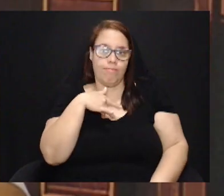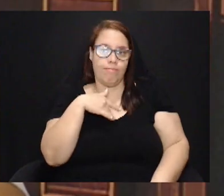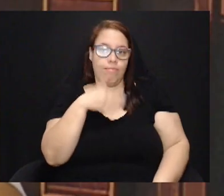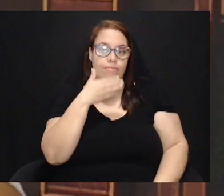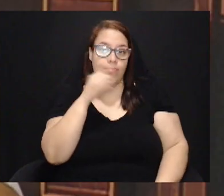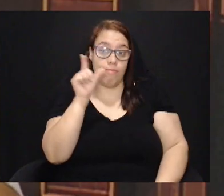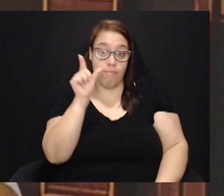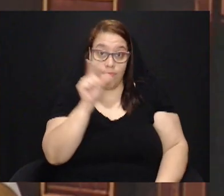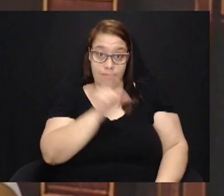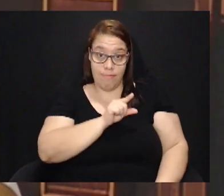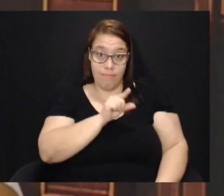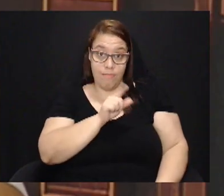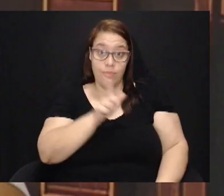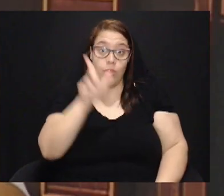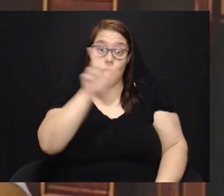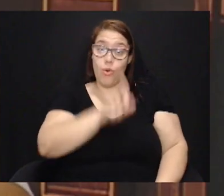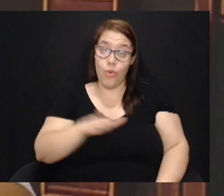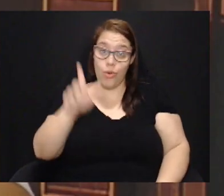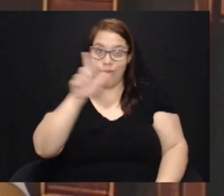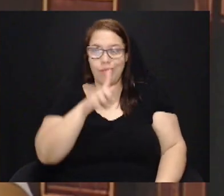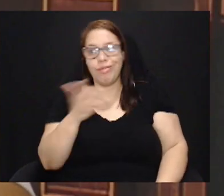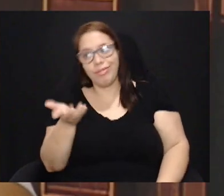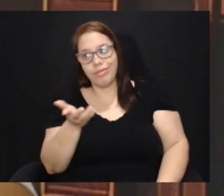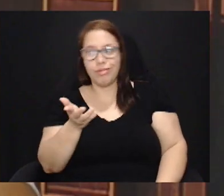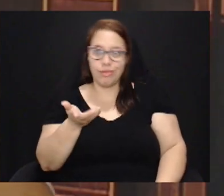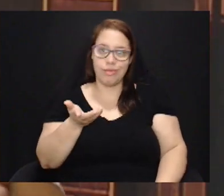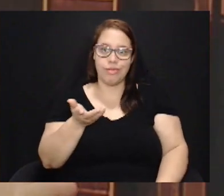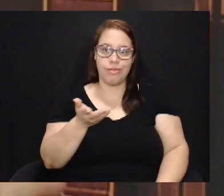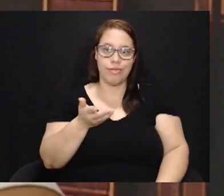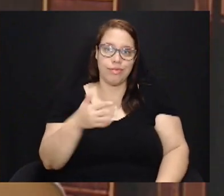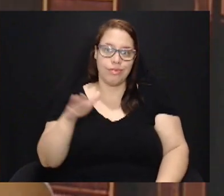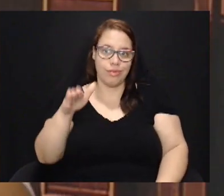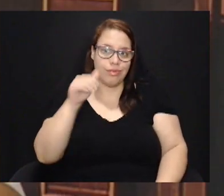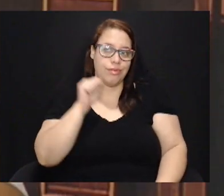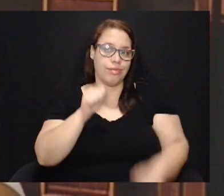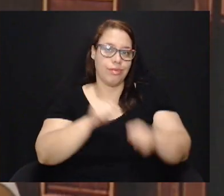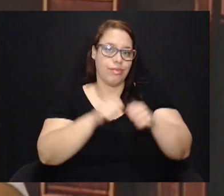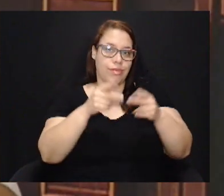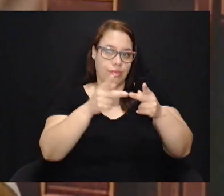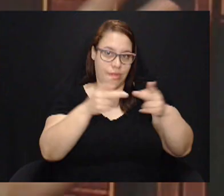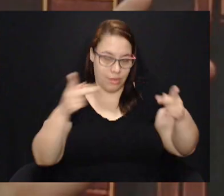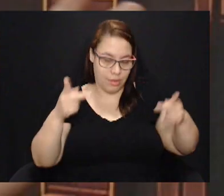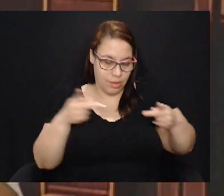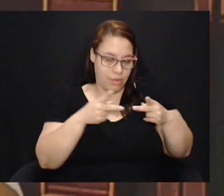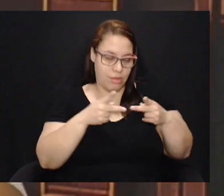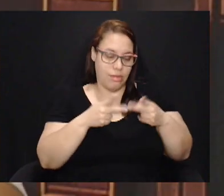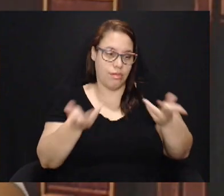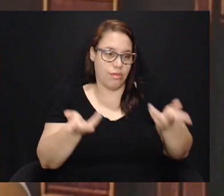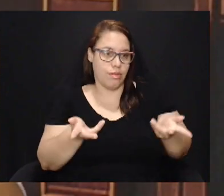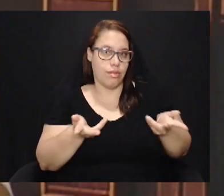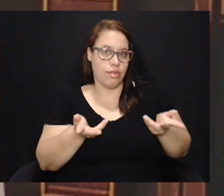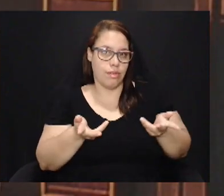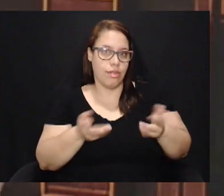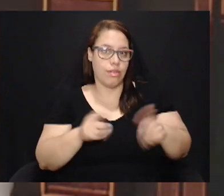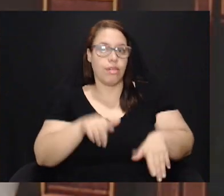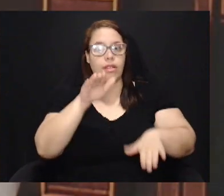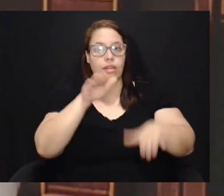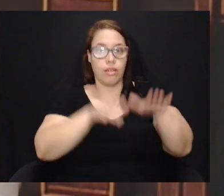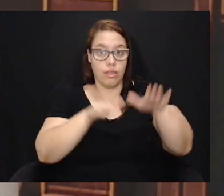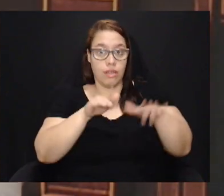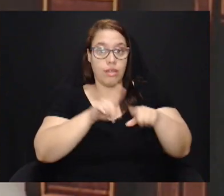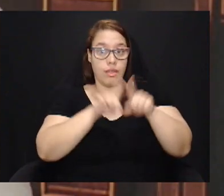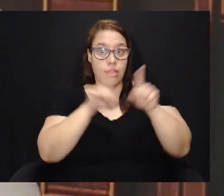lógico que existem exceções. Você vai chamar para fazer uma pizzada em casa. Exato. Né? São exceções. Bem, mas na grande maioria